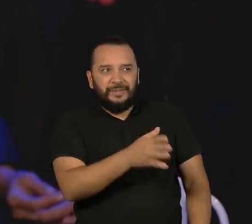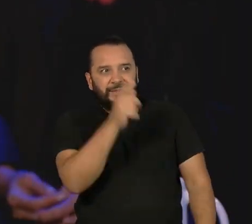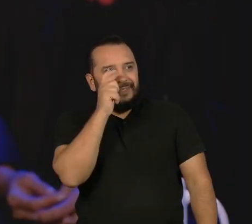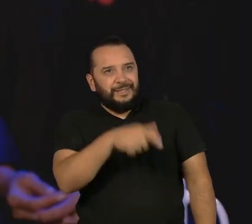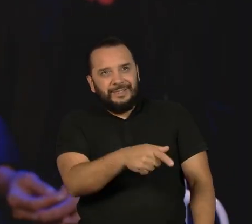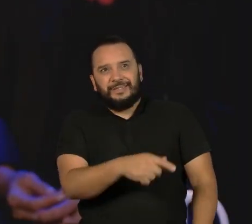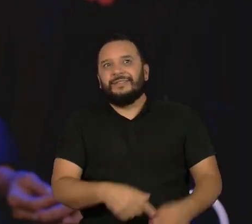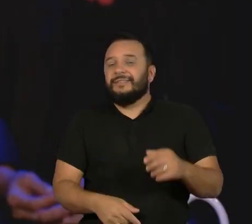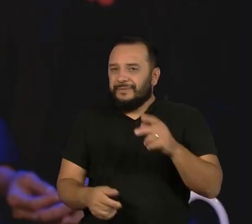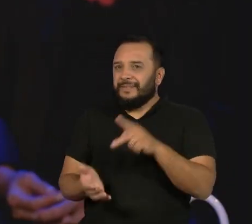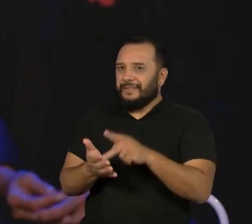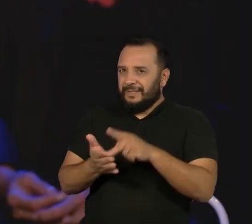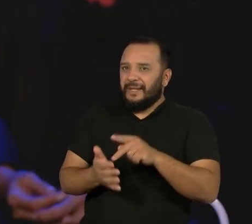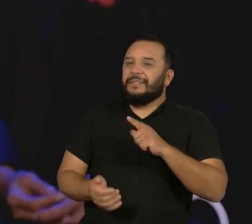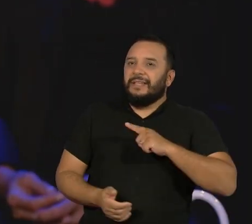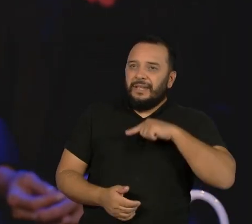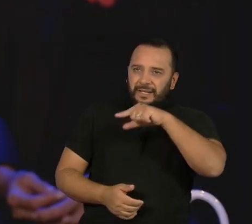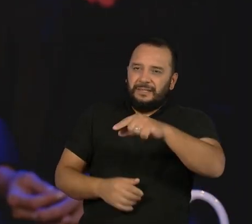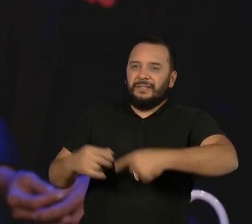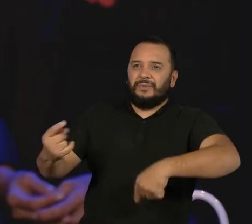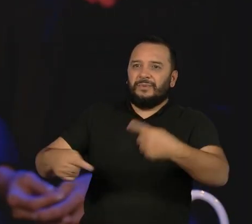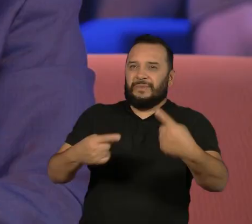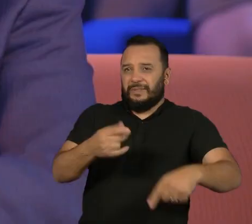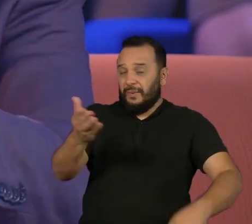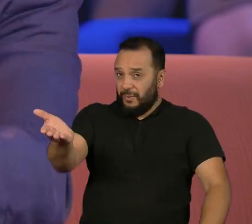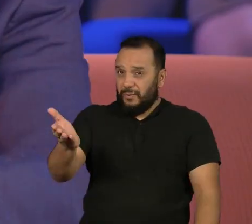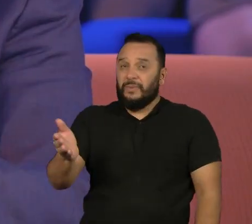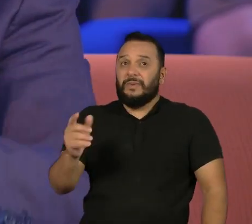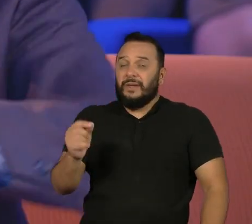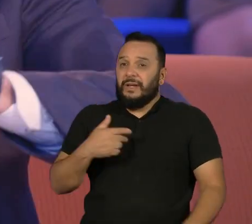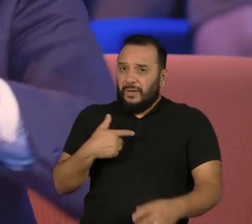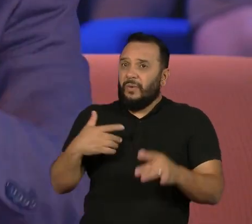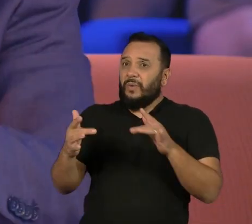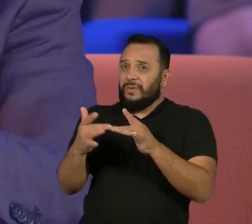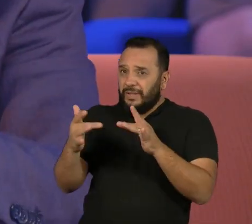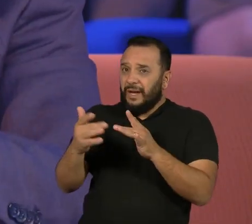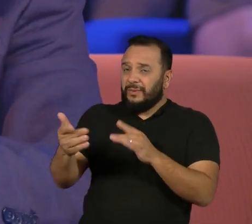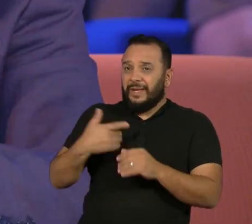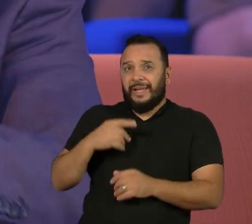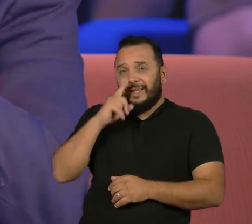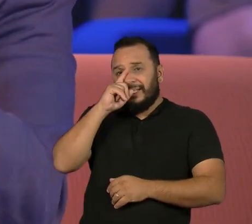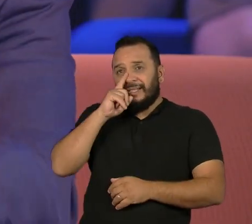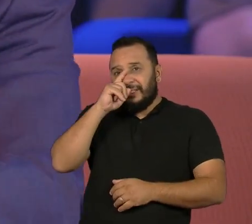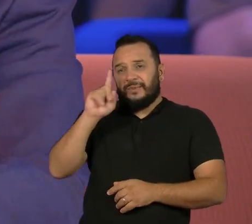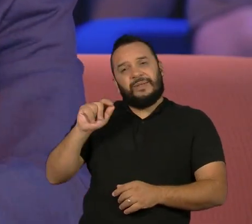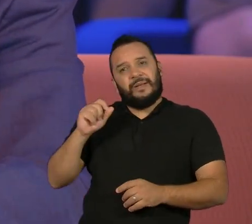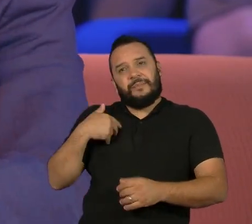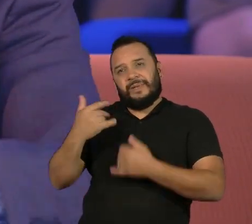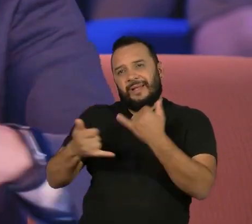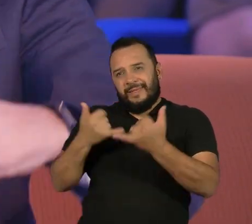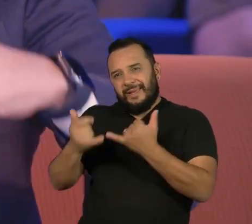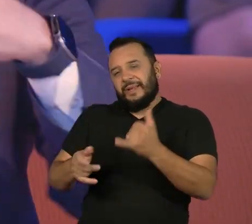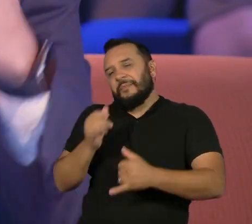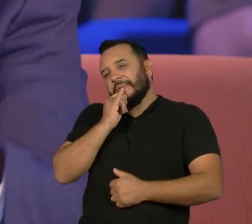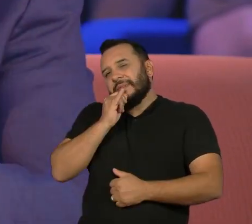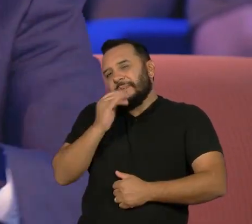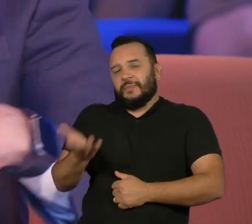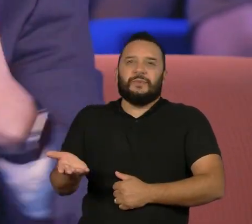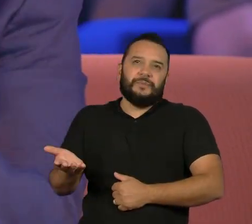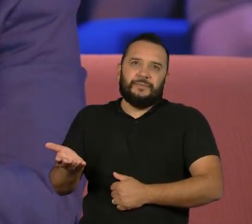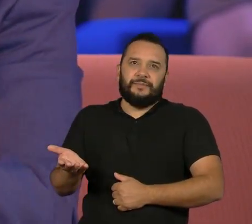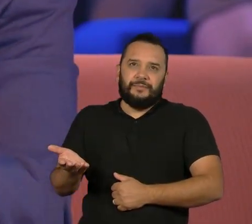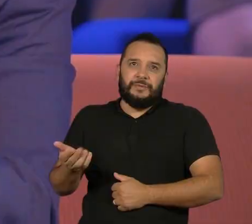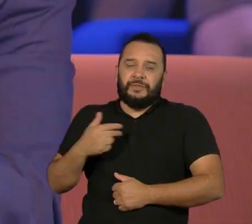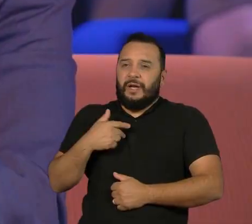esse. Ele levanta essa discussão sobre você ter o contato com o risco. E o risco que a gente está falando é o risco da brincadeira, de você, por exemplo, estar